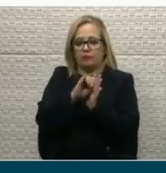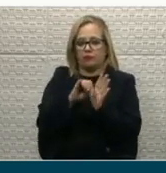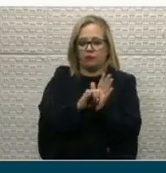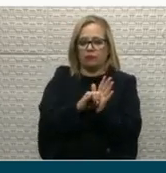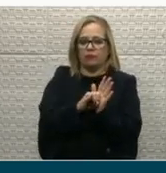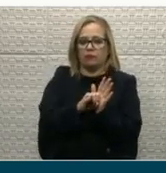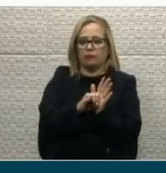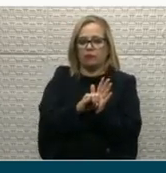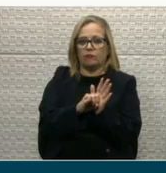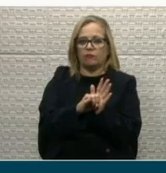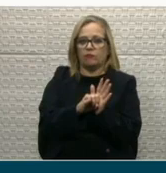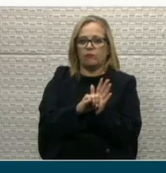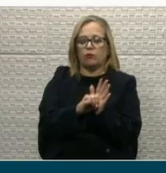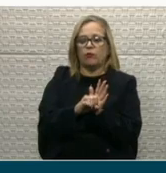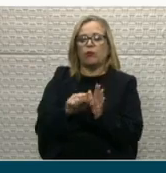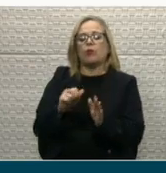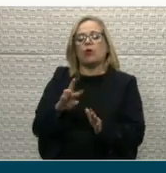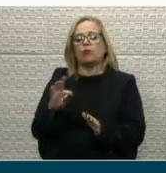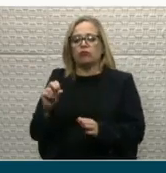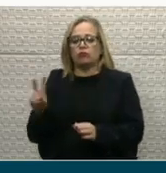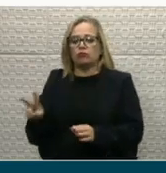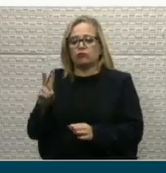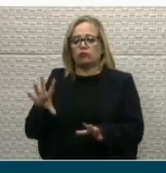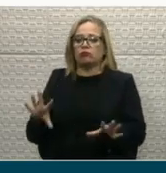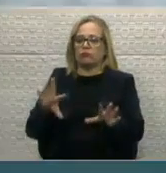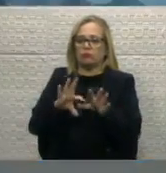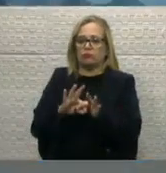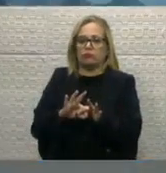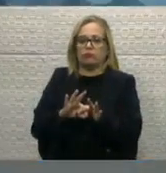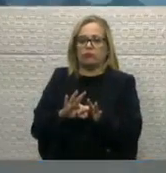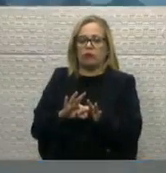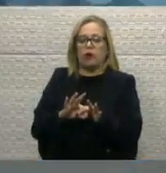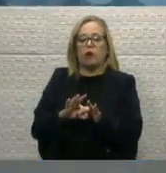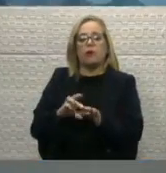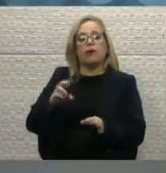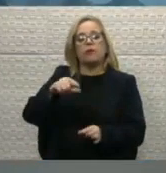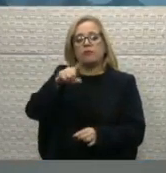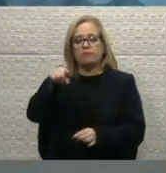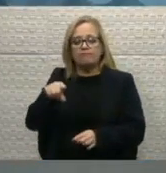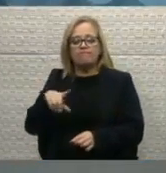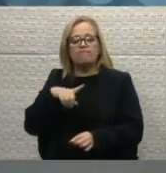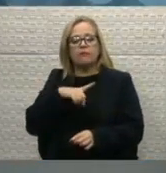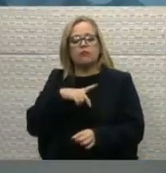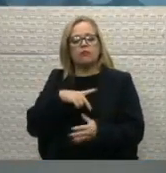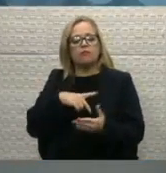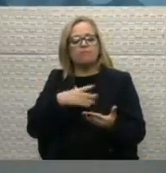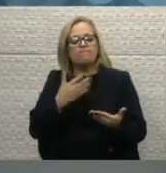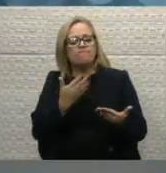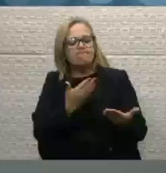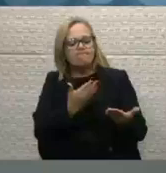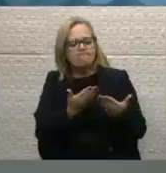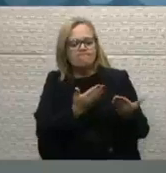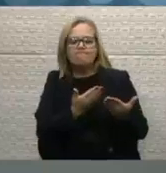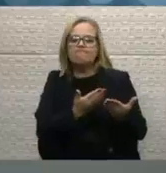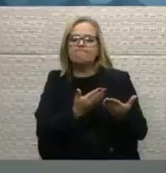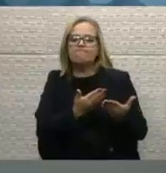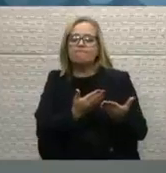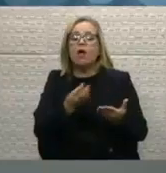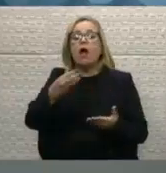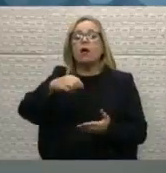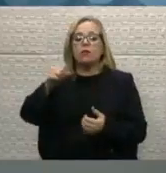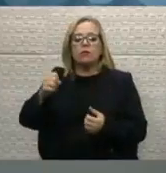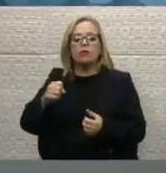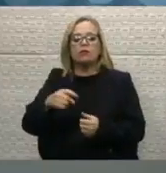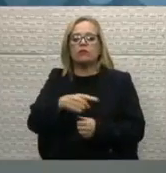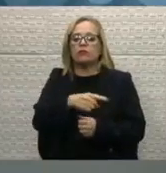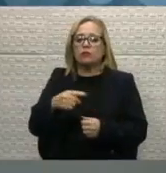identificar um autovalor associado a uma determinada matriz, eu vou avaliar a matriz, vou